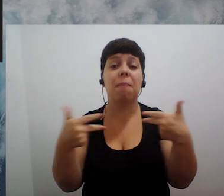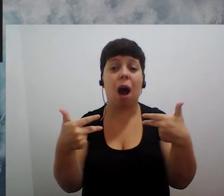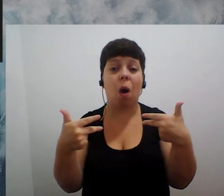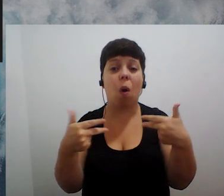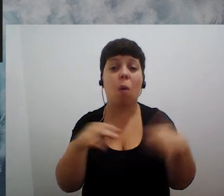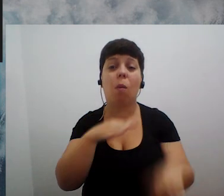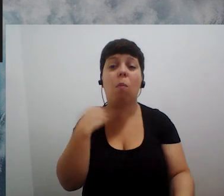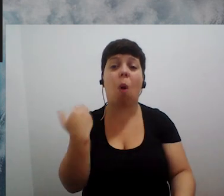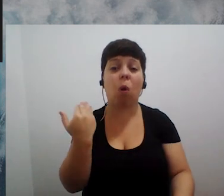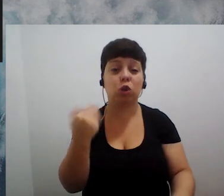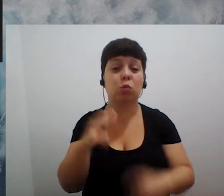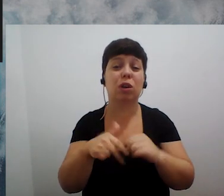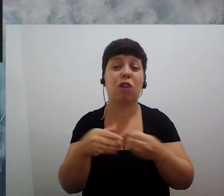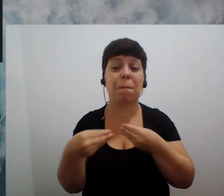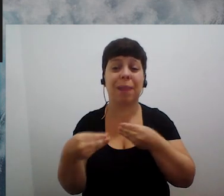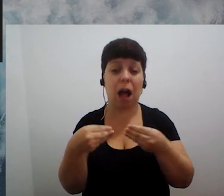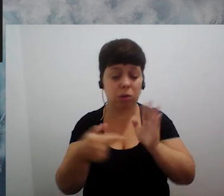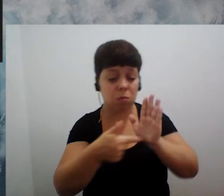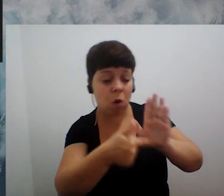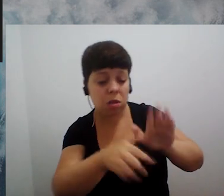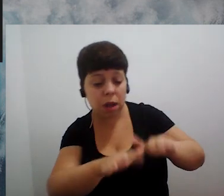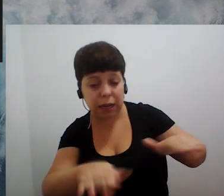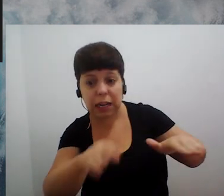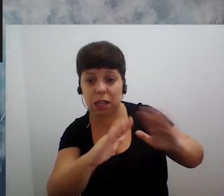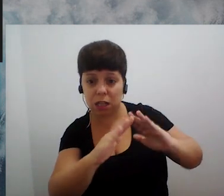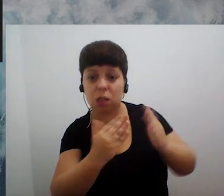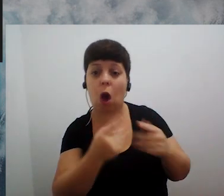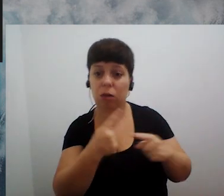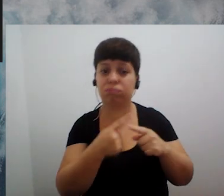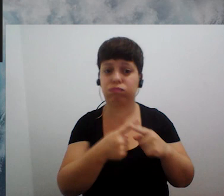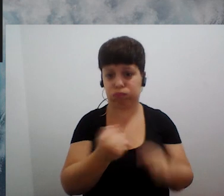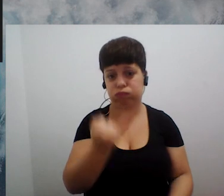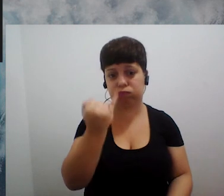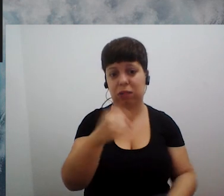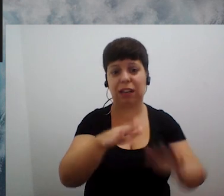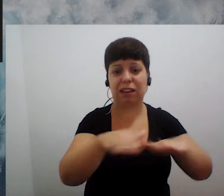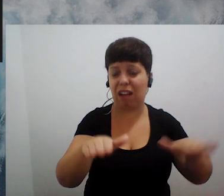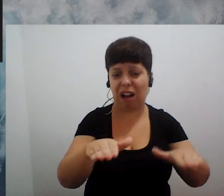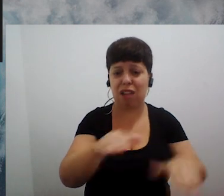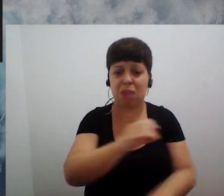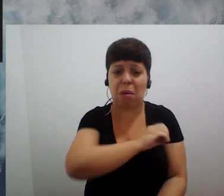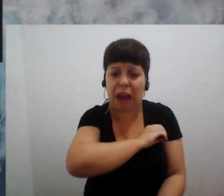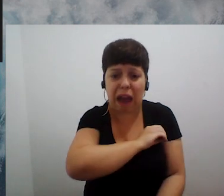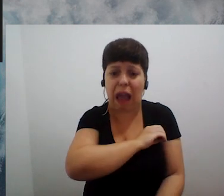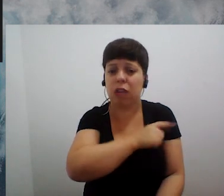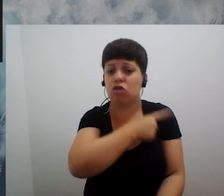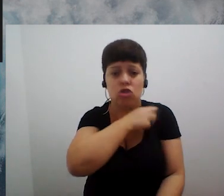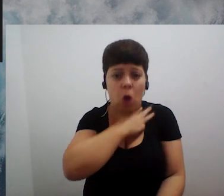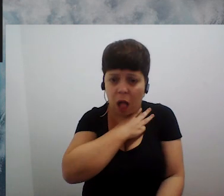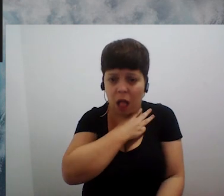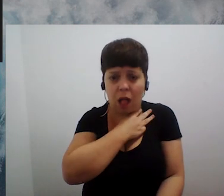mortos devido ao plástico, para mostrar para as crianças, né? Também nas escolas, que é muito importante, criança de creche,